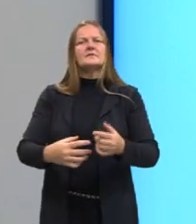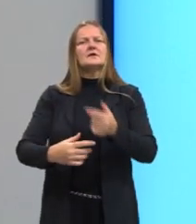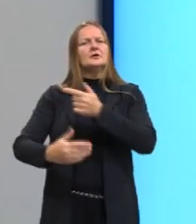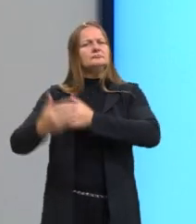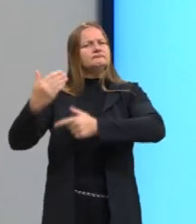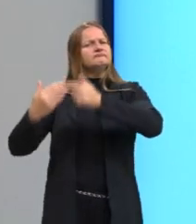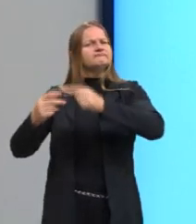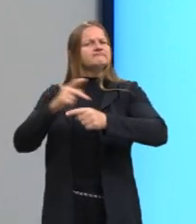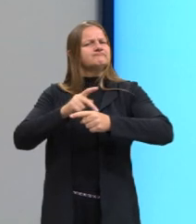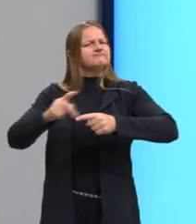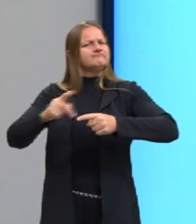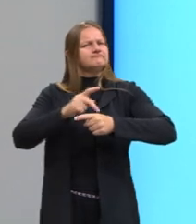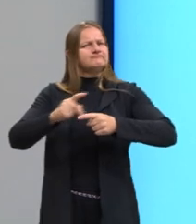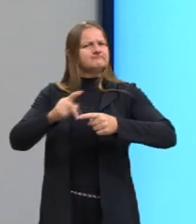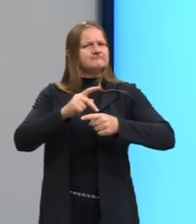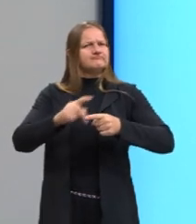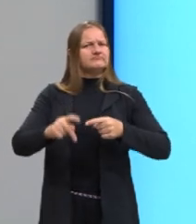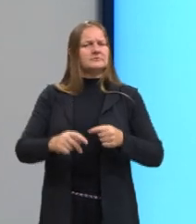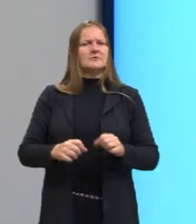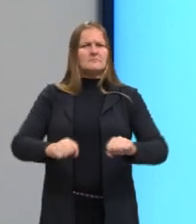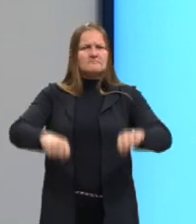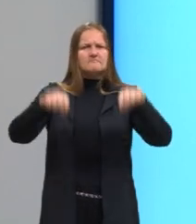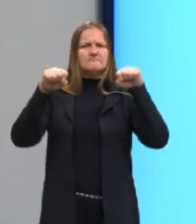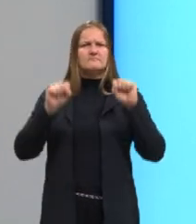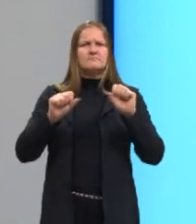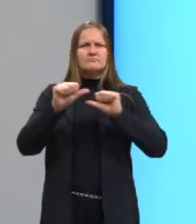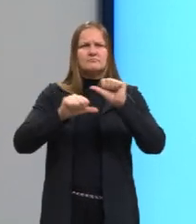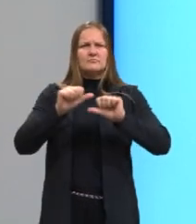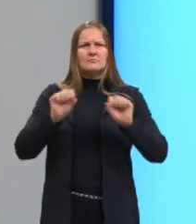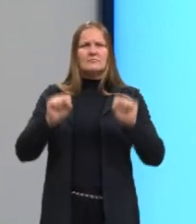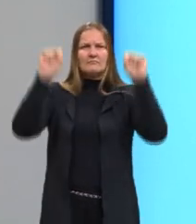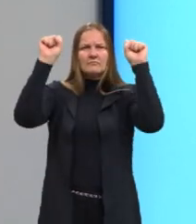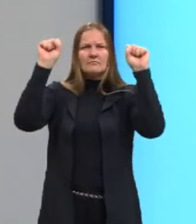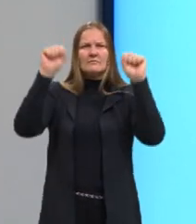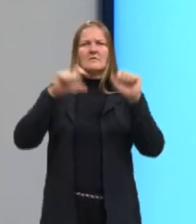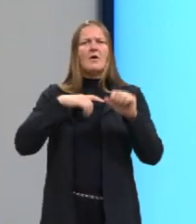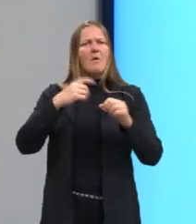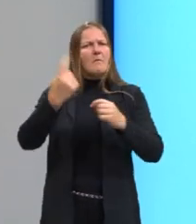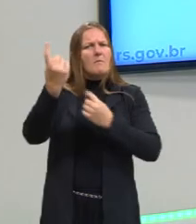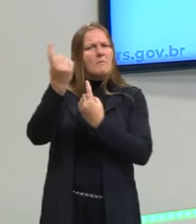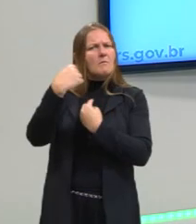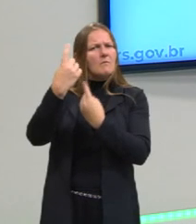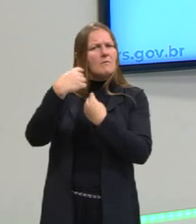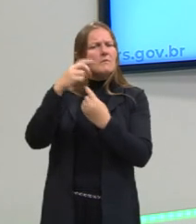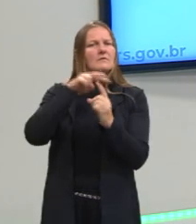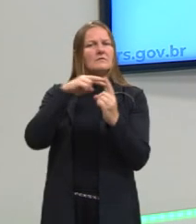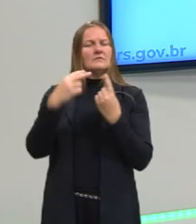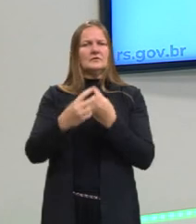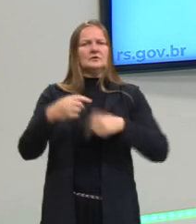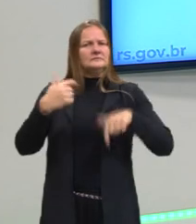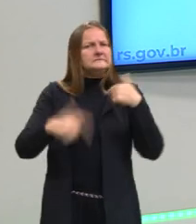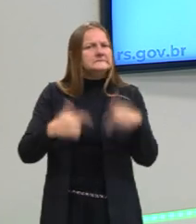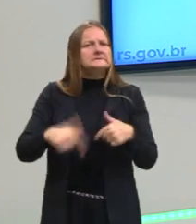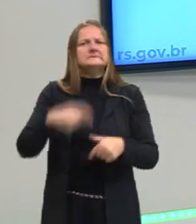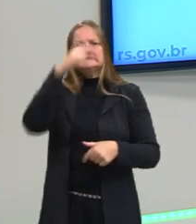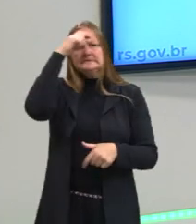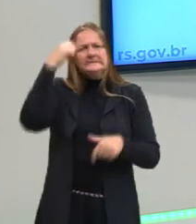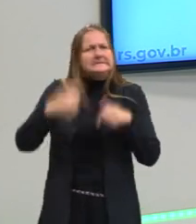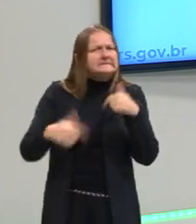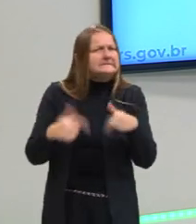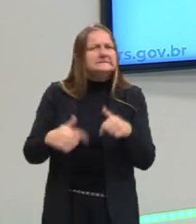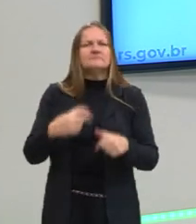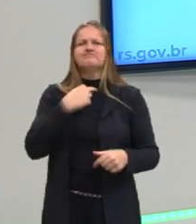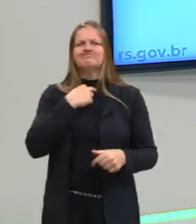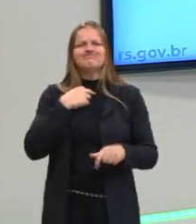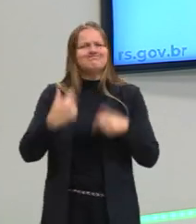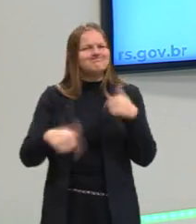puritana uma herança protestante puritana que o cobra muito do trabalho Cobra cobra muito da